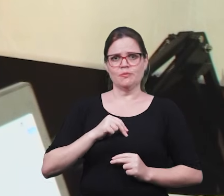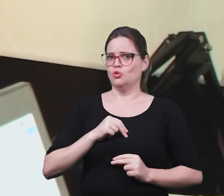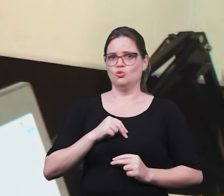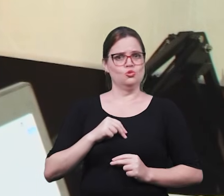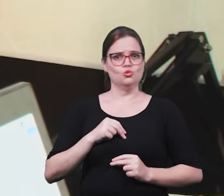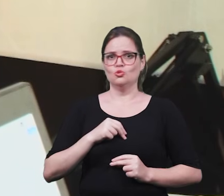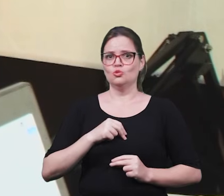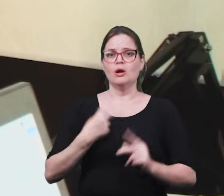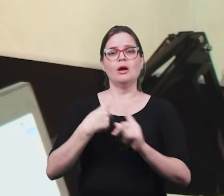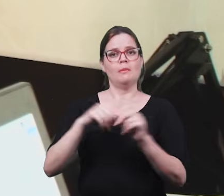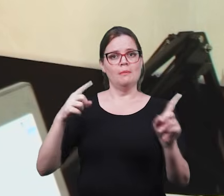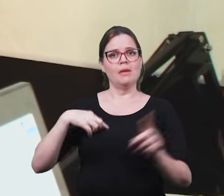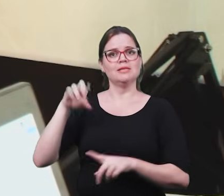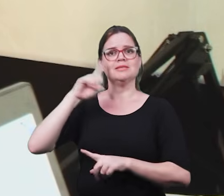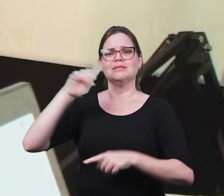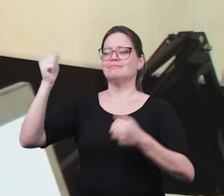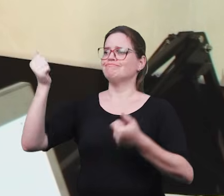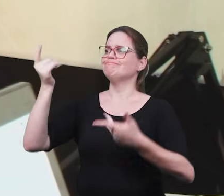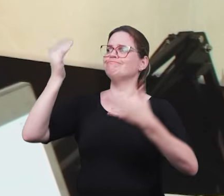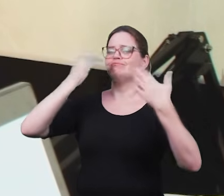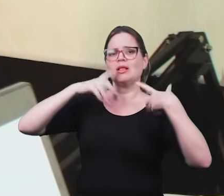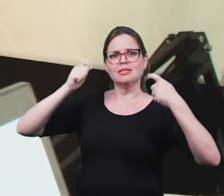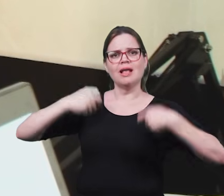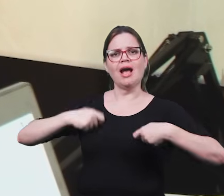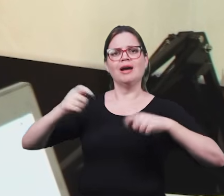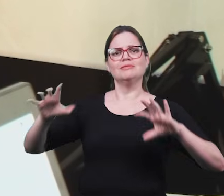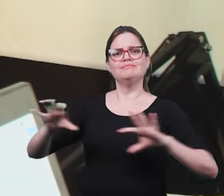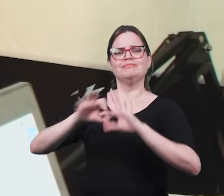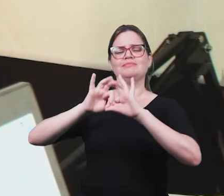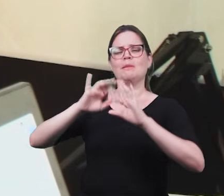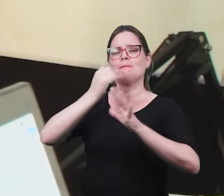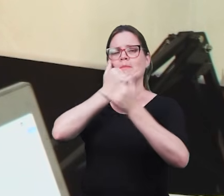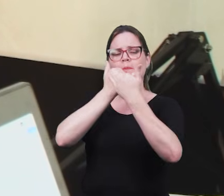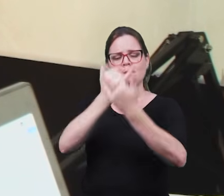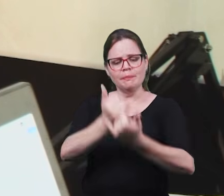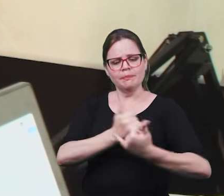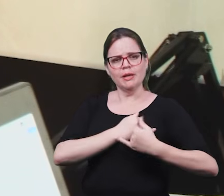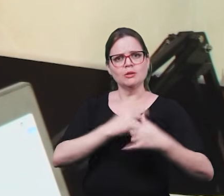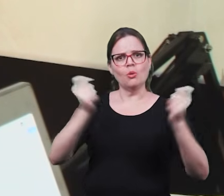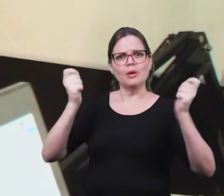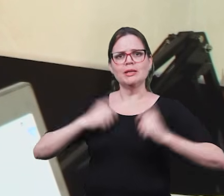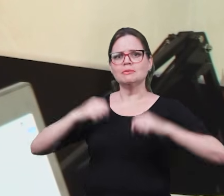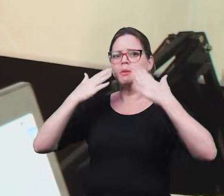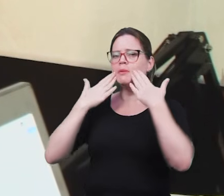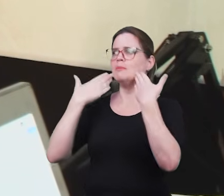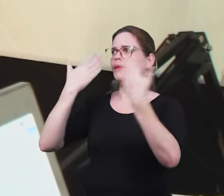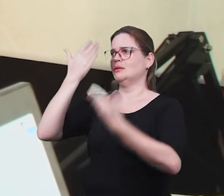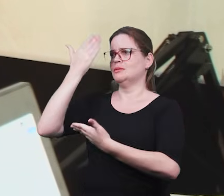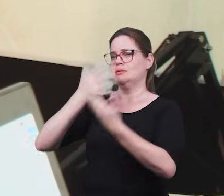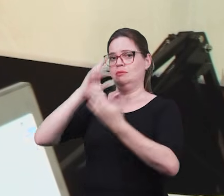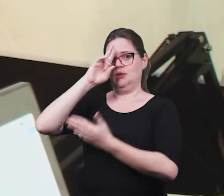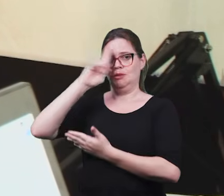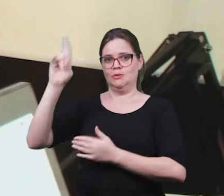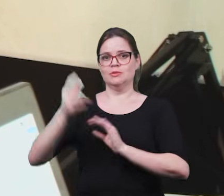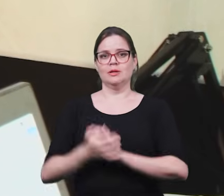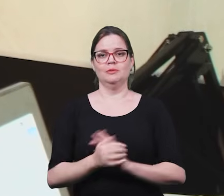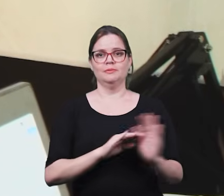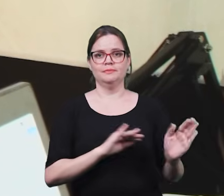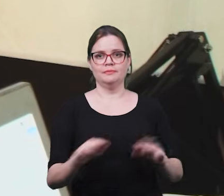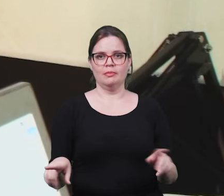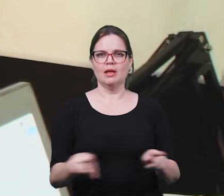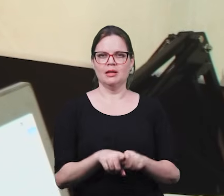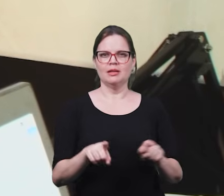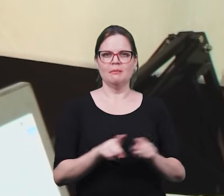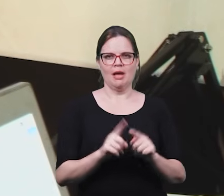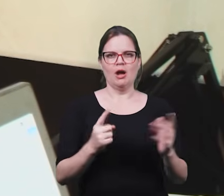e ele dá ao homem a condição de se apresentar novamente a Deus. Encerramos aqui essa parte, citando até